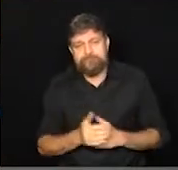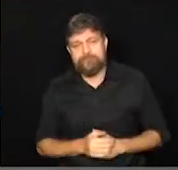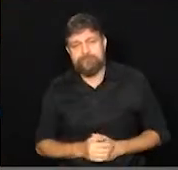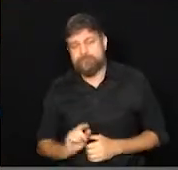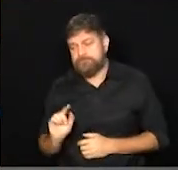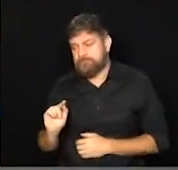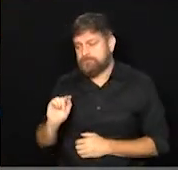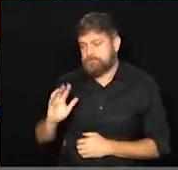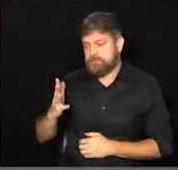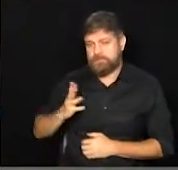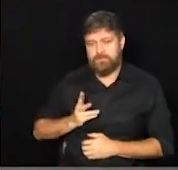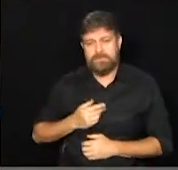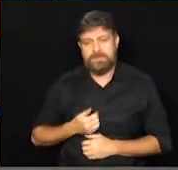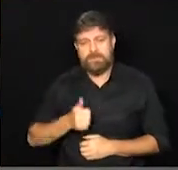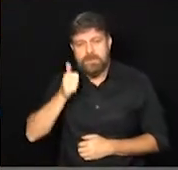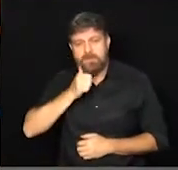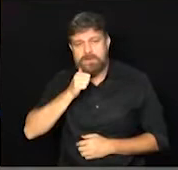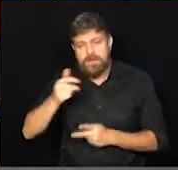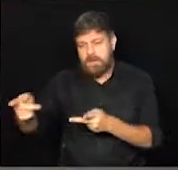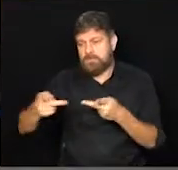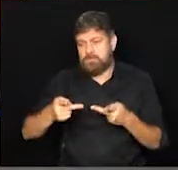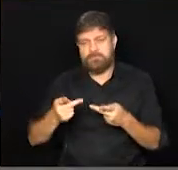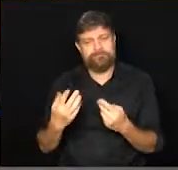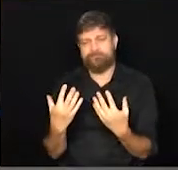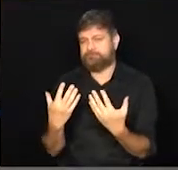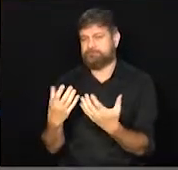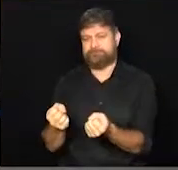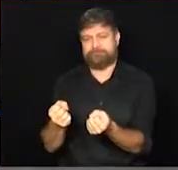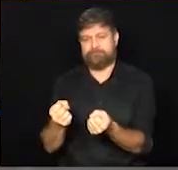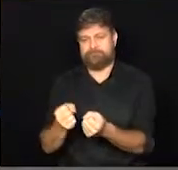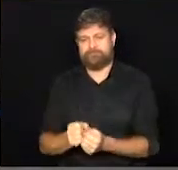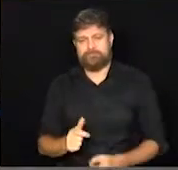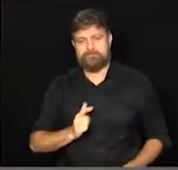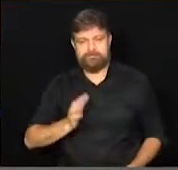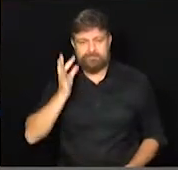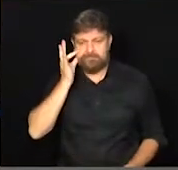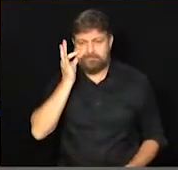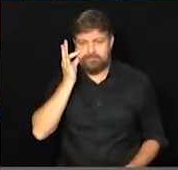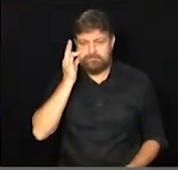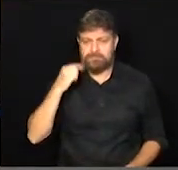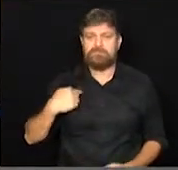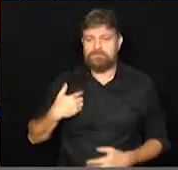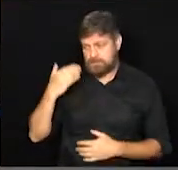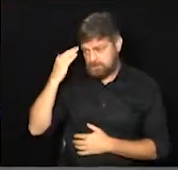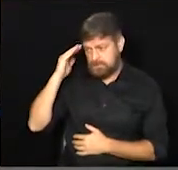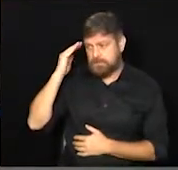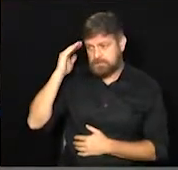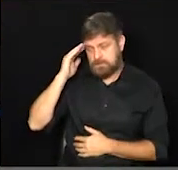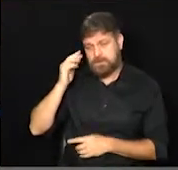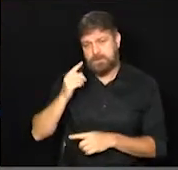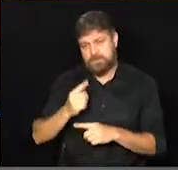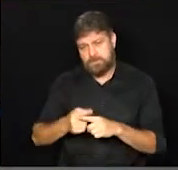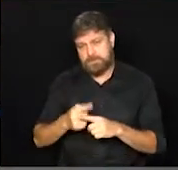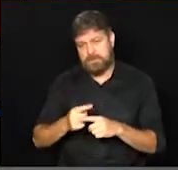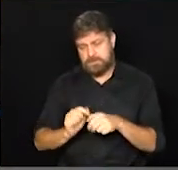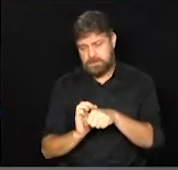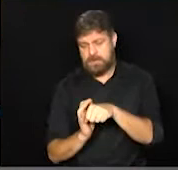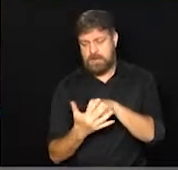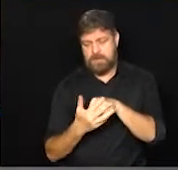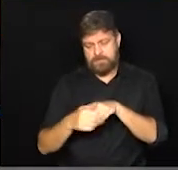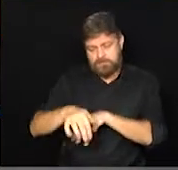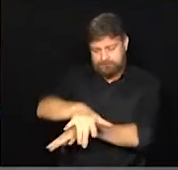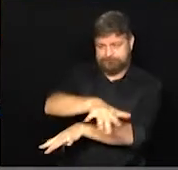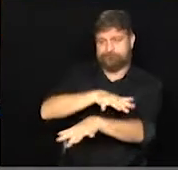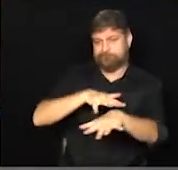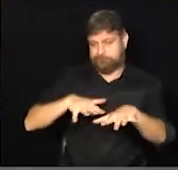as nossas convidadas não aceitaram o convite para estarem presencialmente, o que nós compreendemos, afinal, a pandemia ainda não